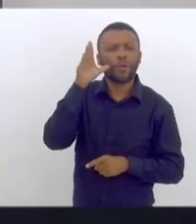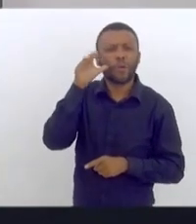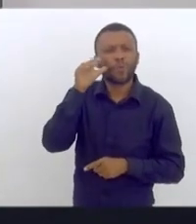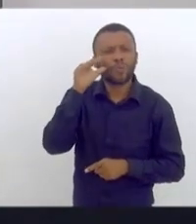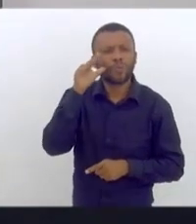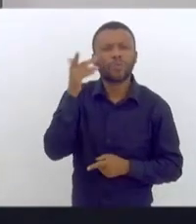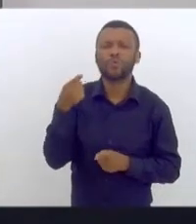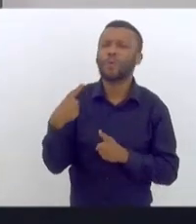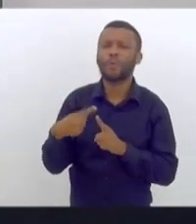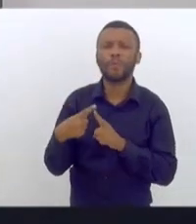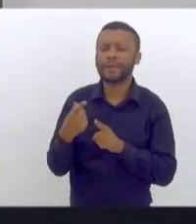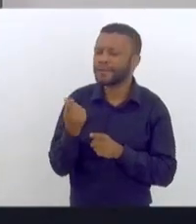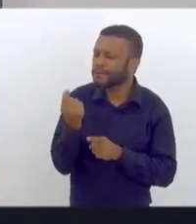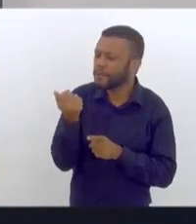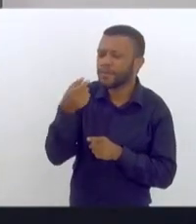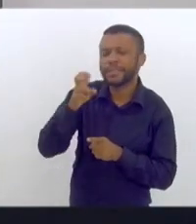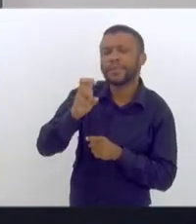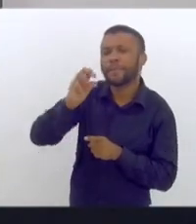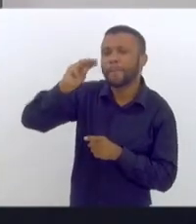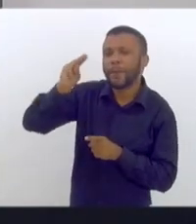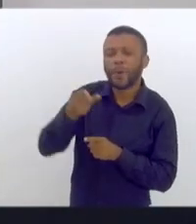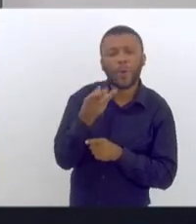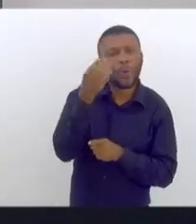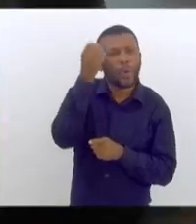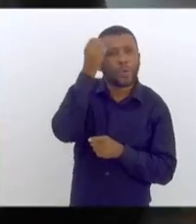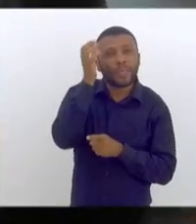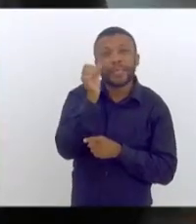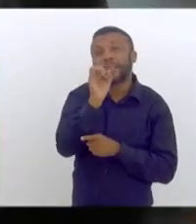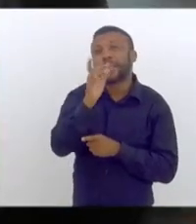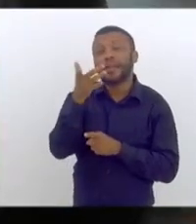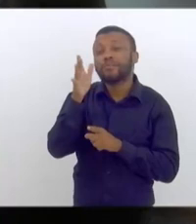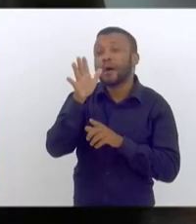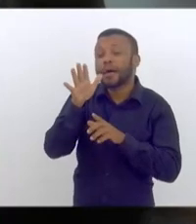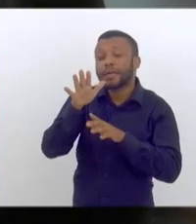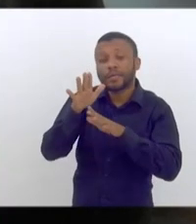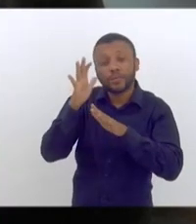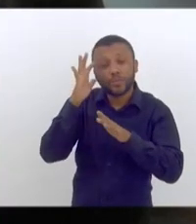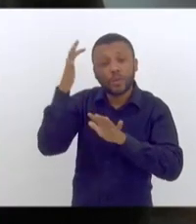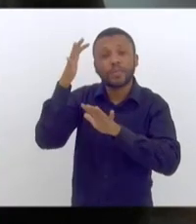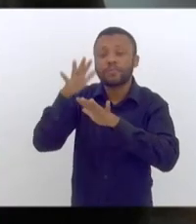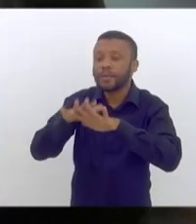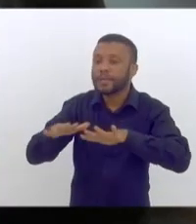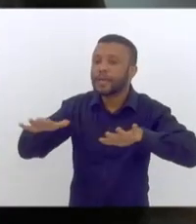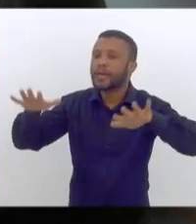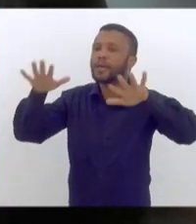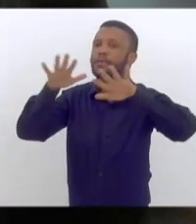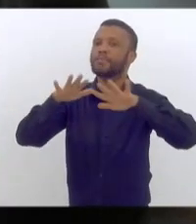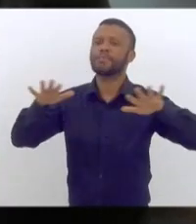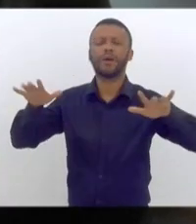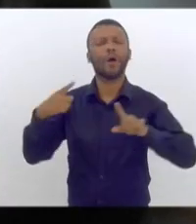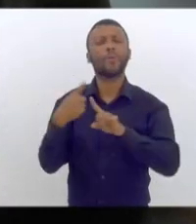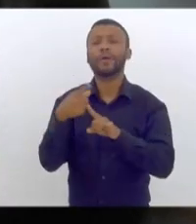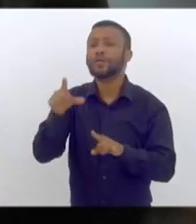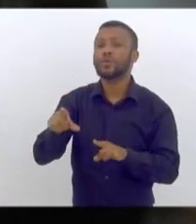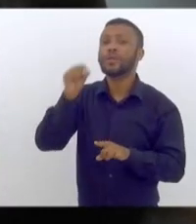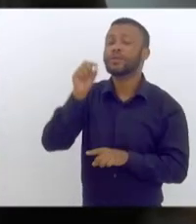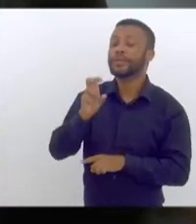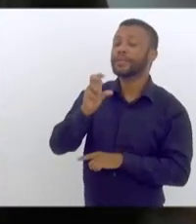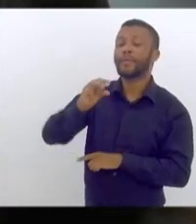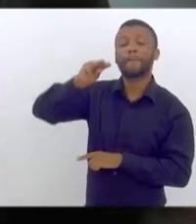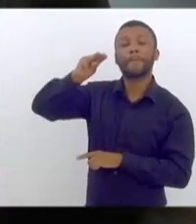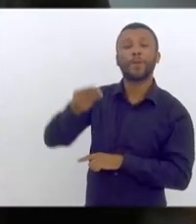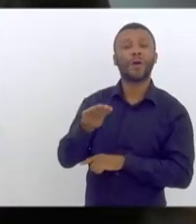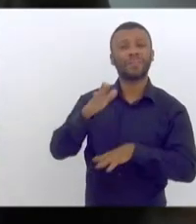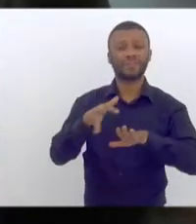porque não é não sei se está num contexto mais amplo como é que é escolhido cinco milhões é muitas vezes com mais